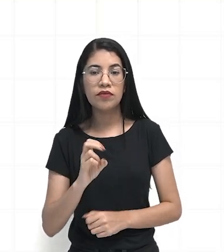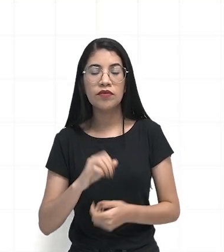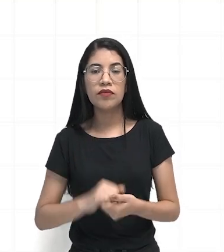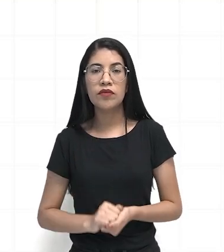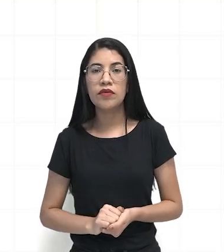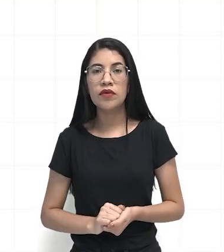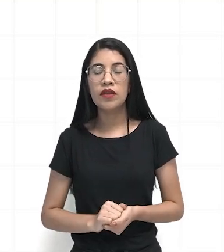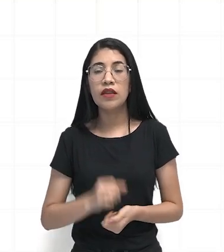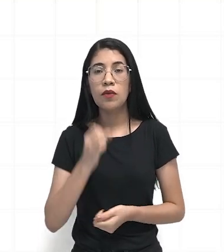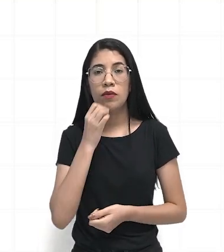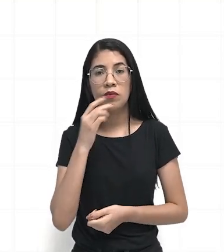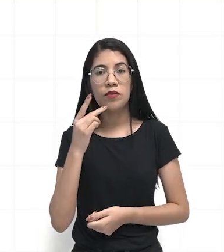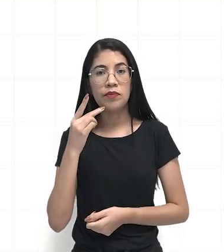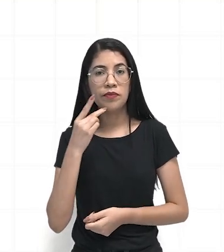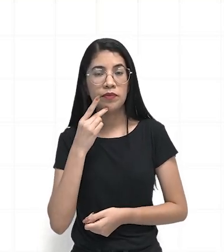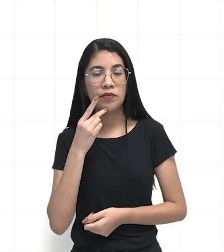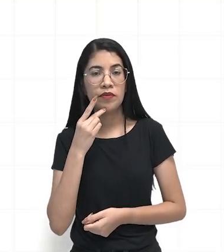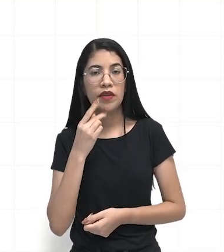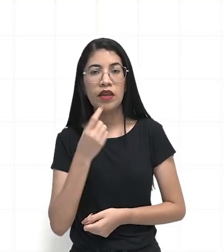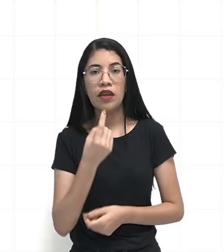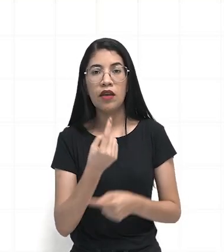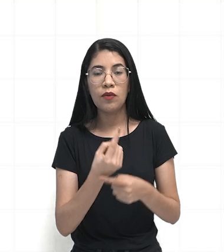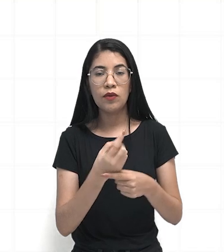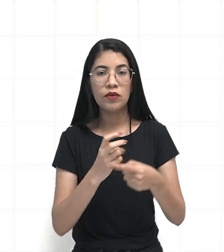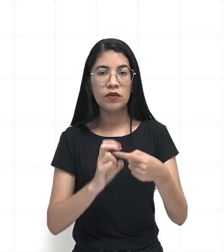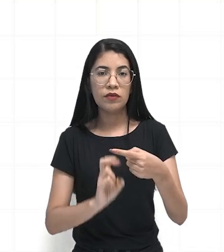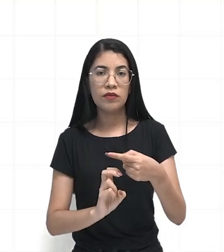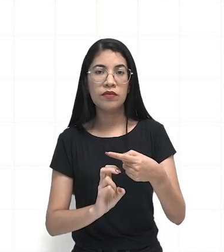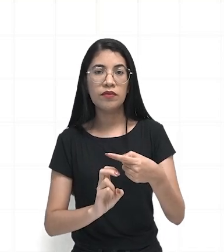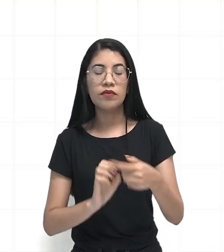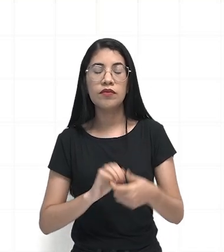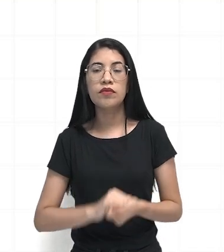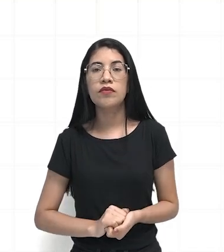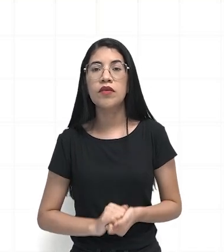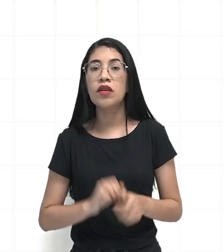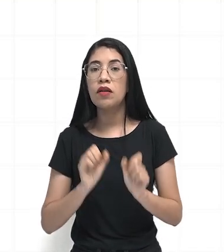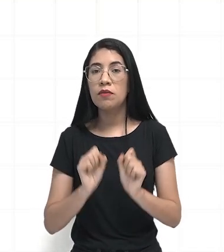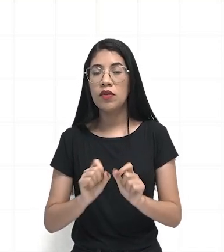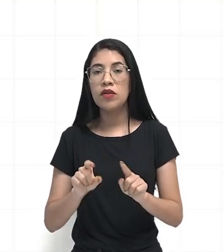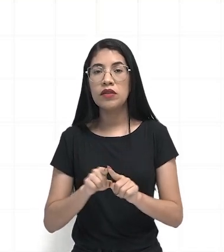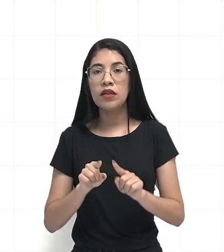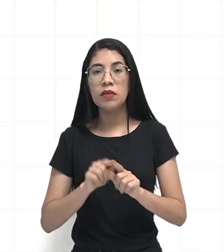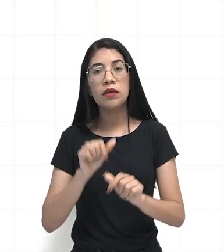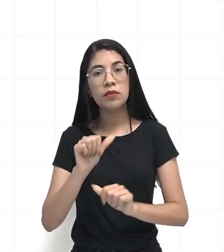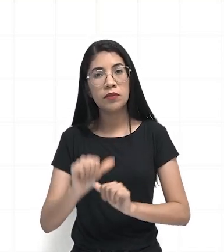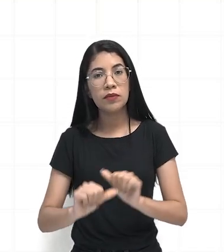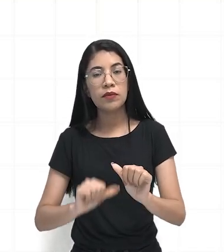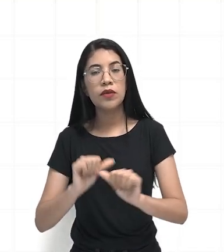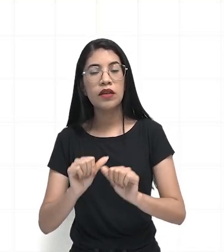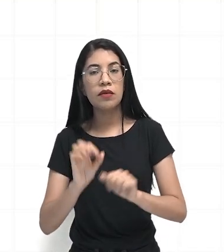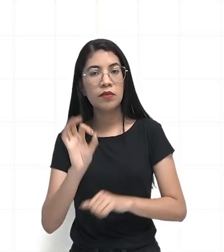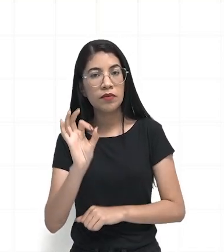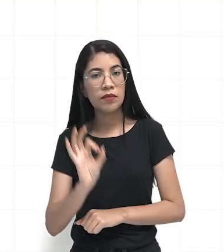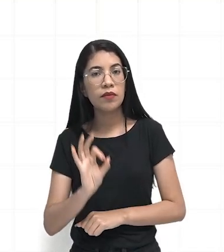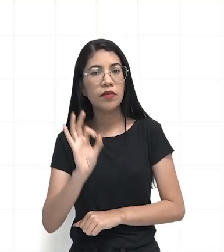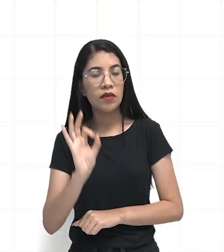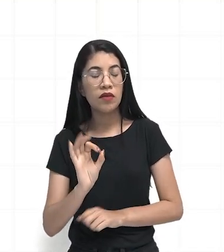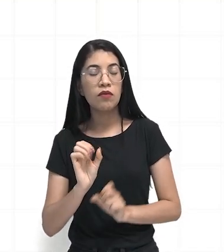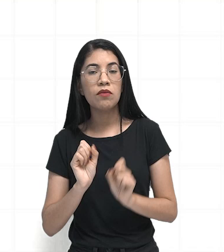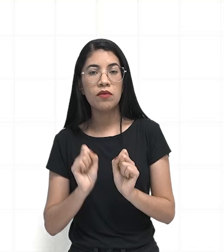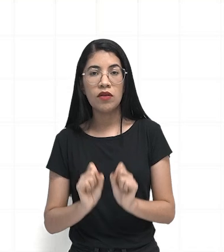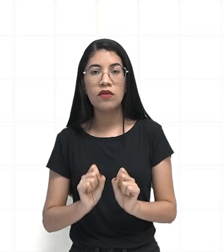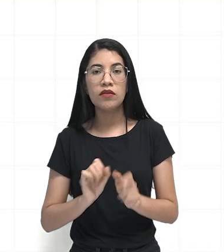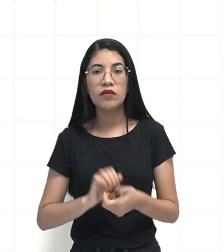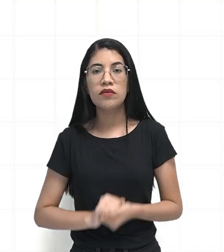A probabilidade, então, é 1/5. Novamente, eu posso passar isso também para porcentagem,